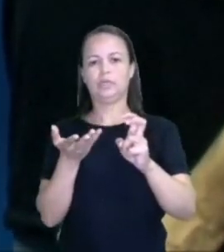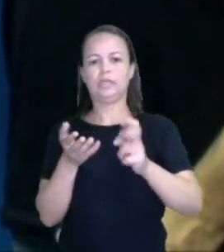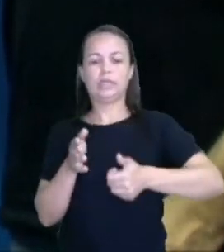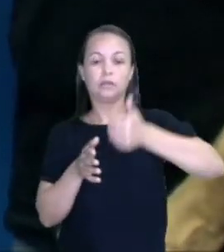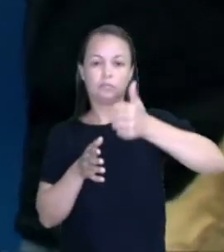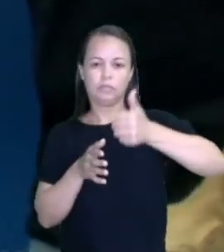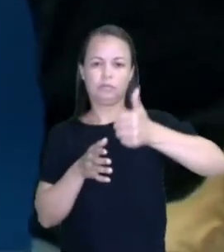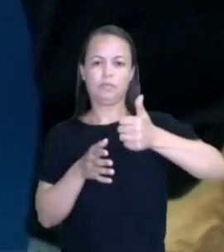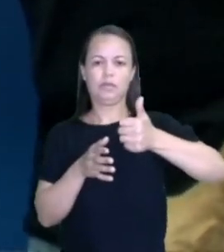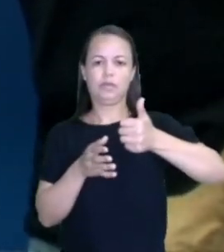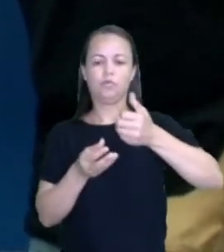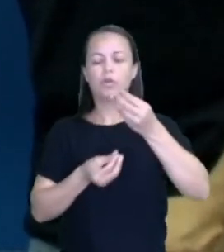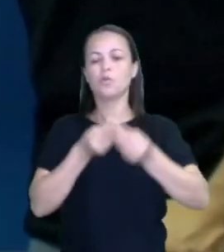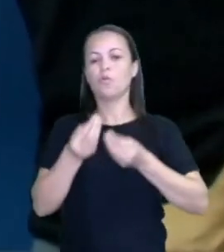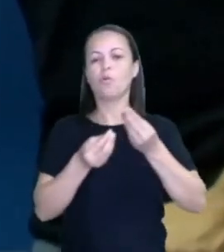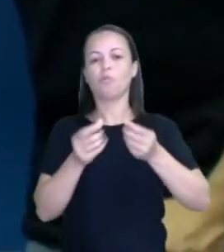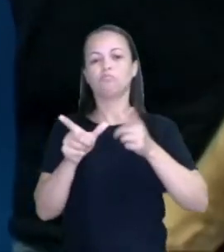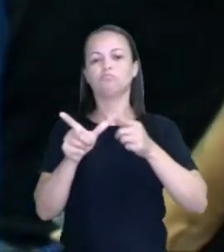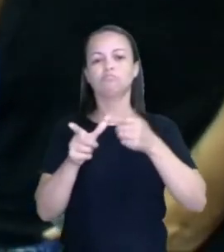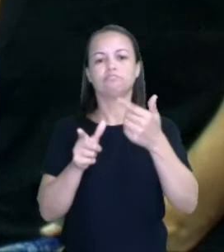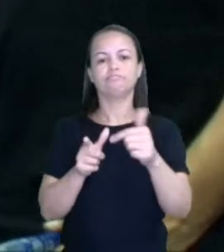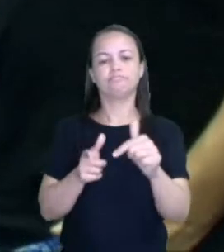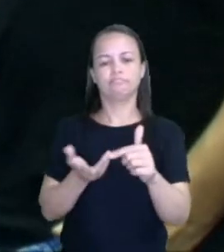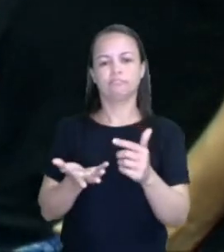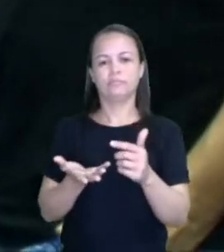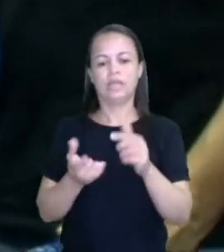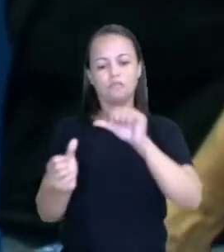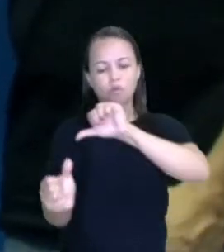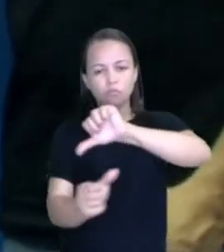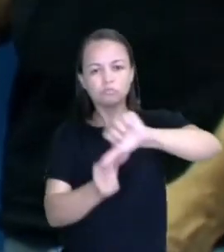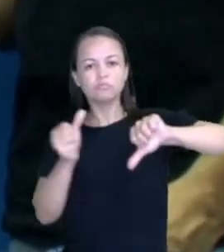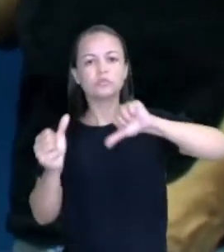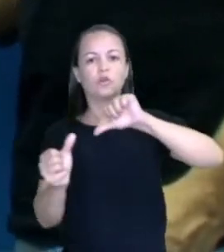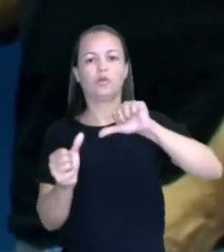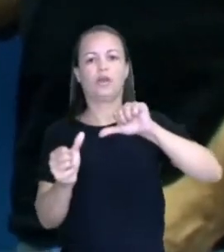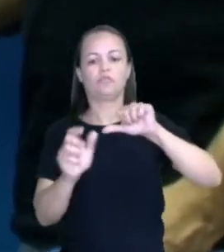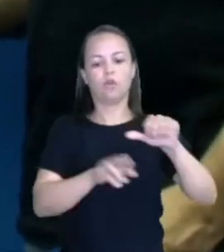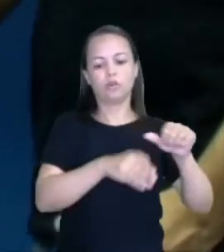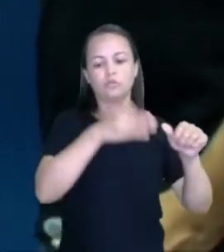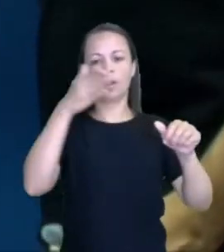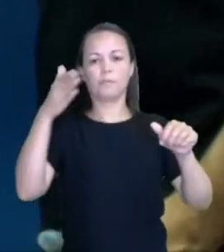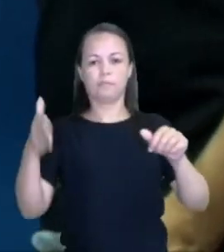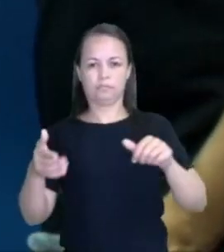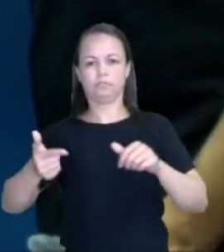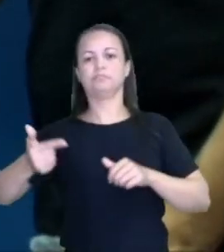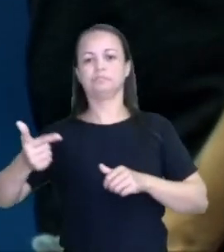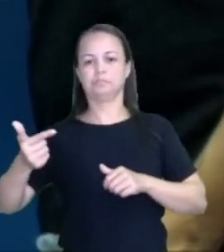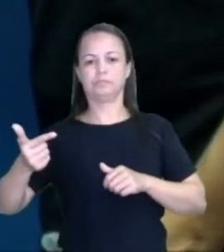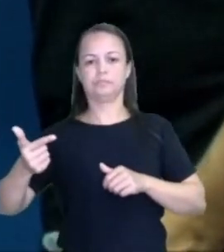primeiro membro e como não tem letra, eu vou trocar ele de lugar, vou jogar ele para o segundo.